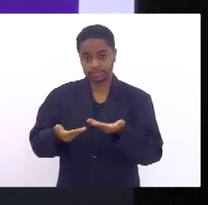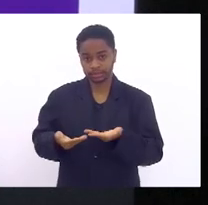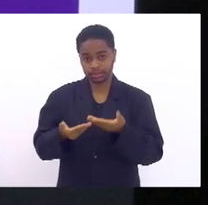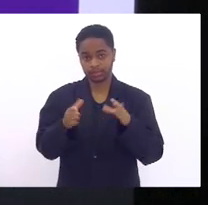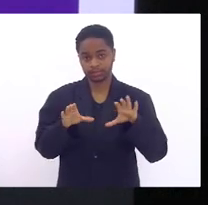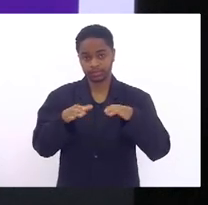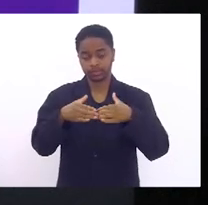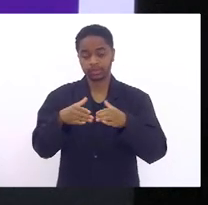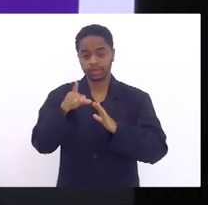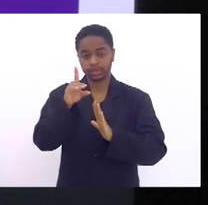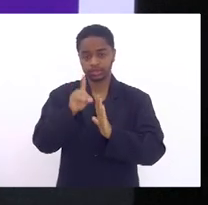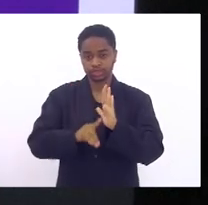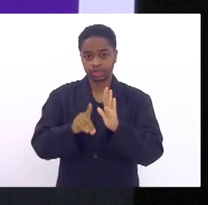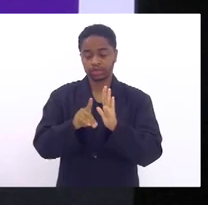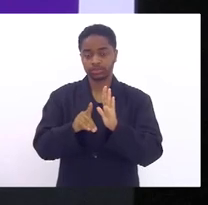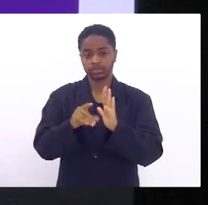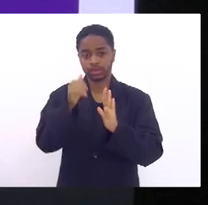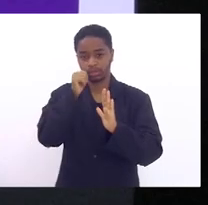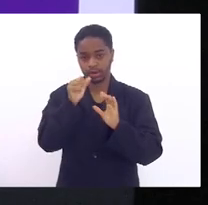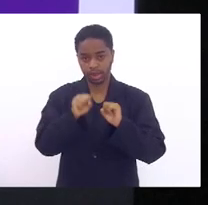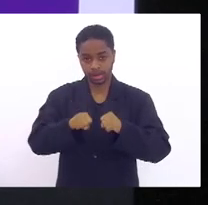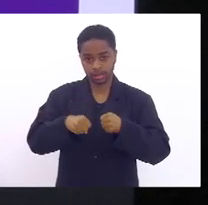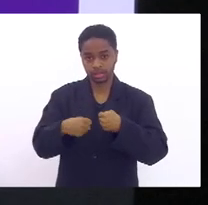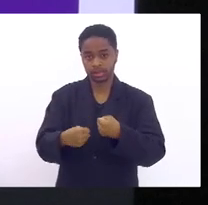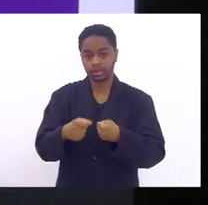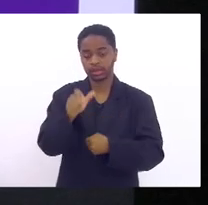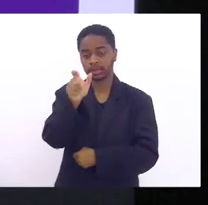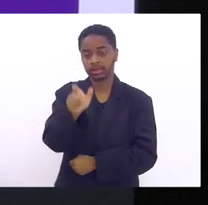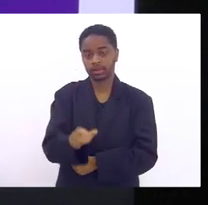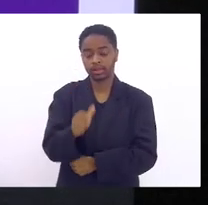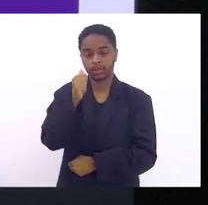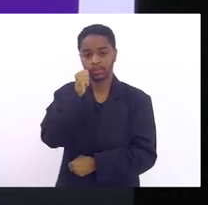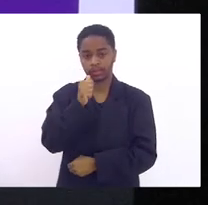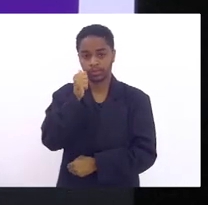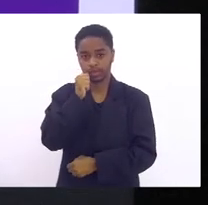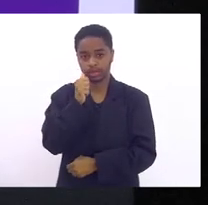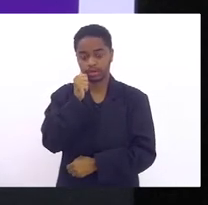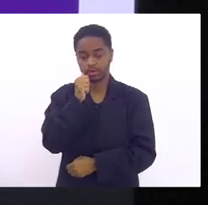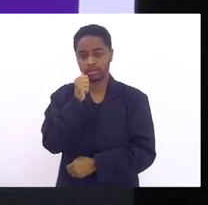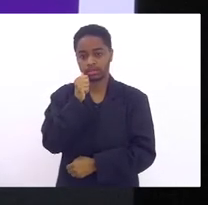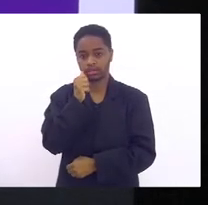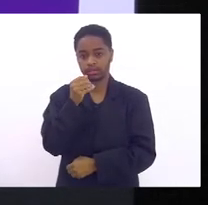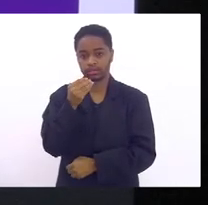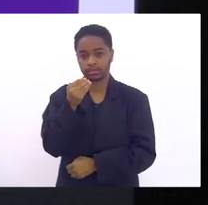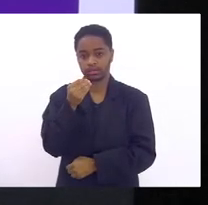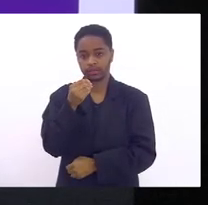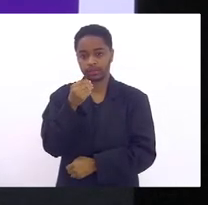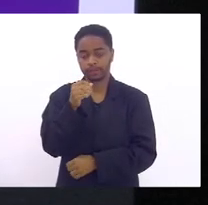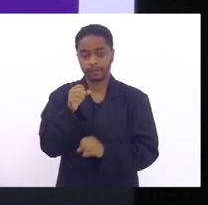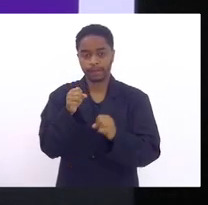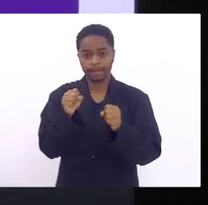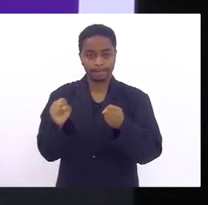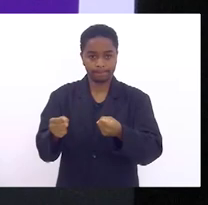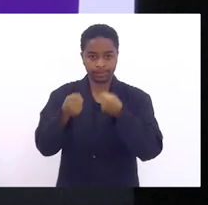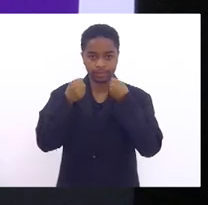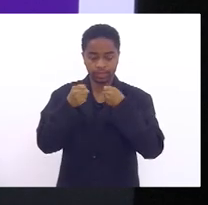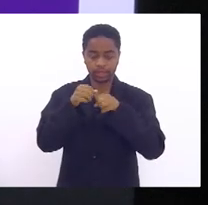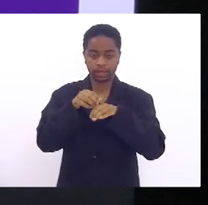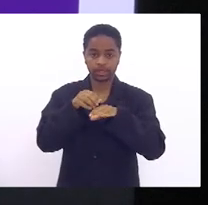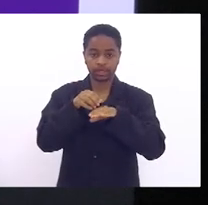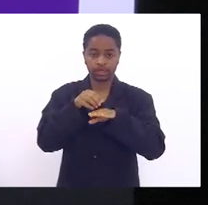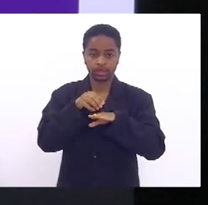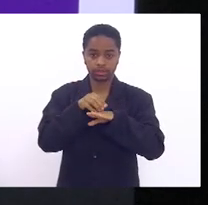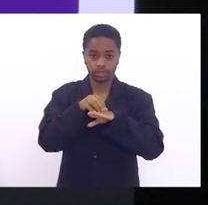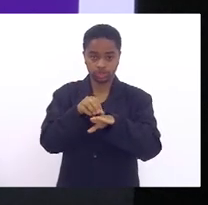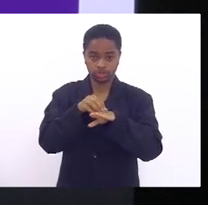defesa dos direitos da mulher ela pegou pegou um um transporte por aplicativo